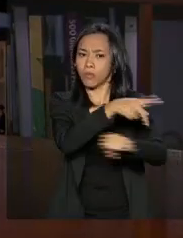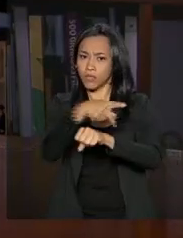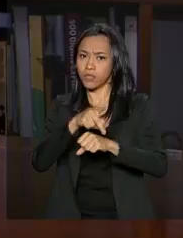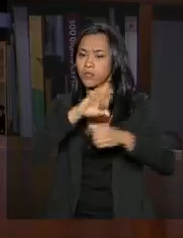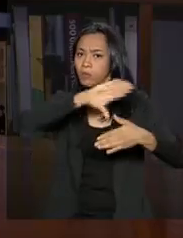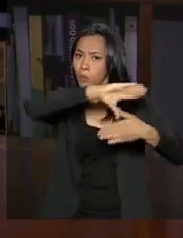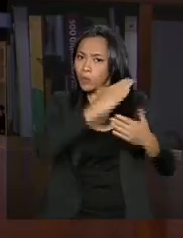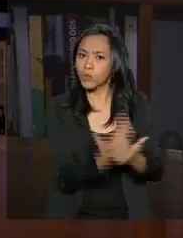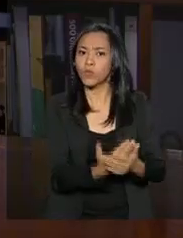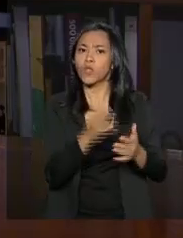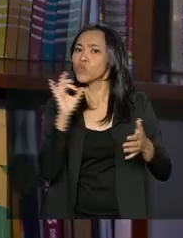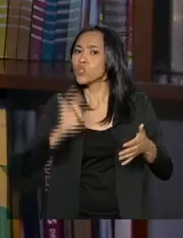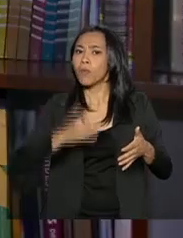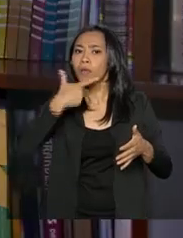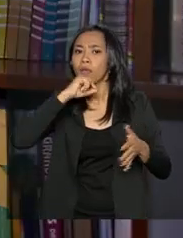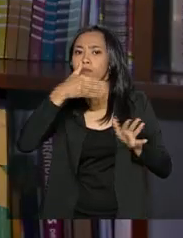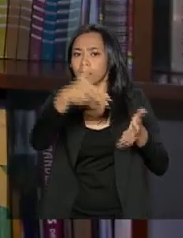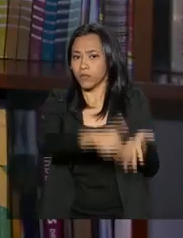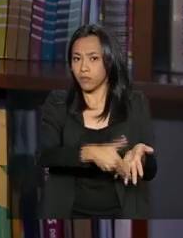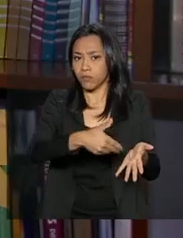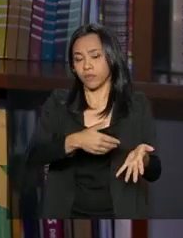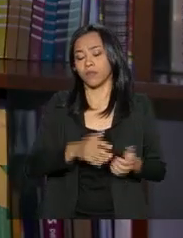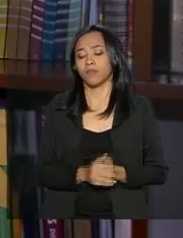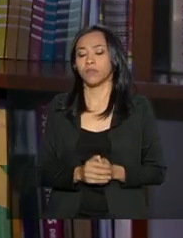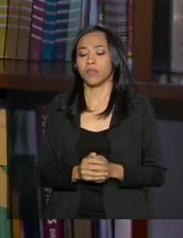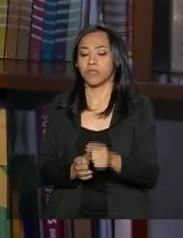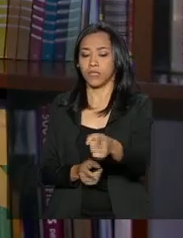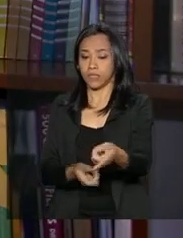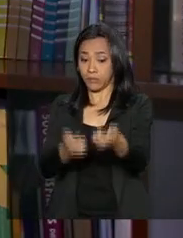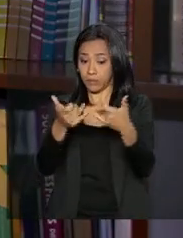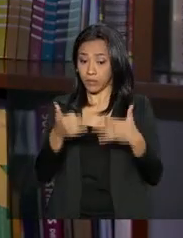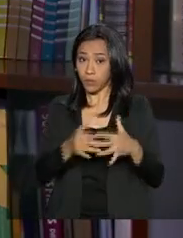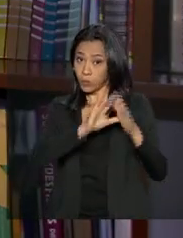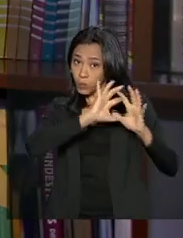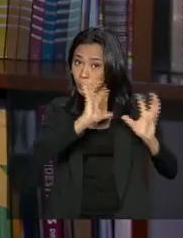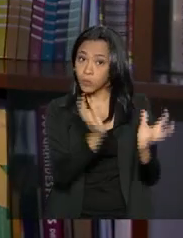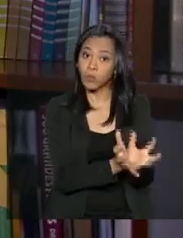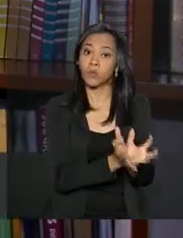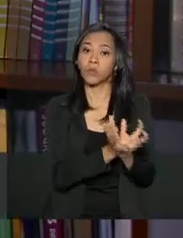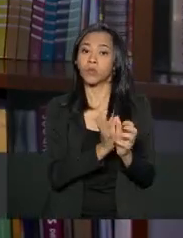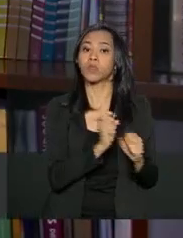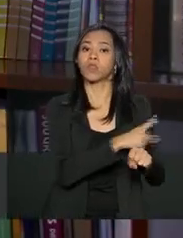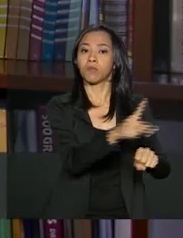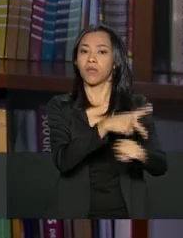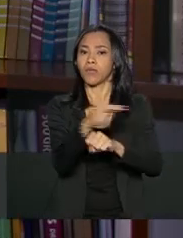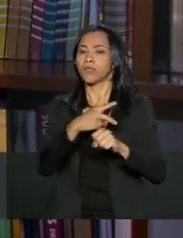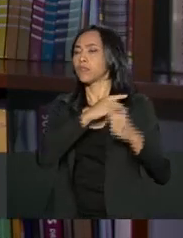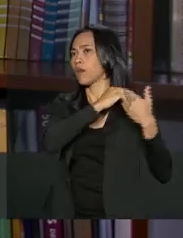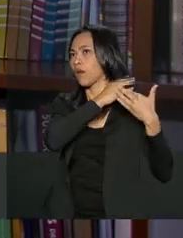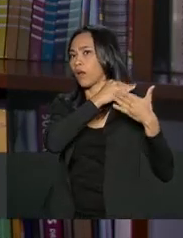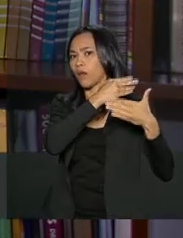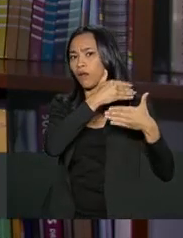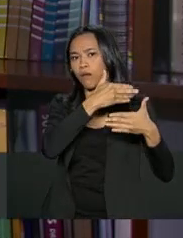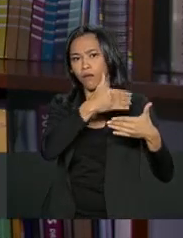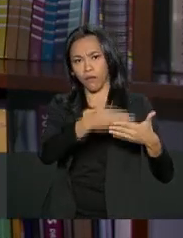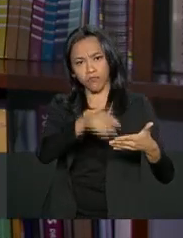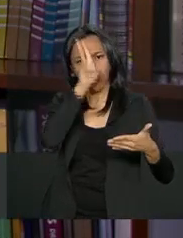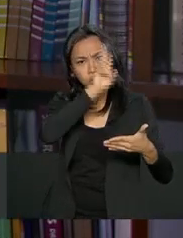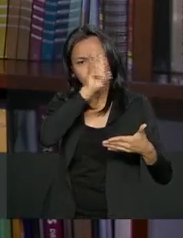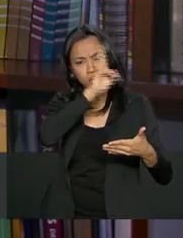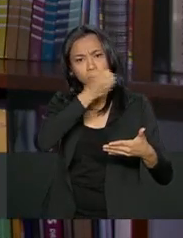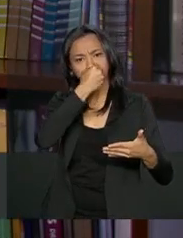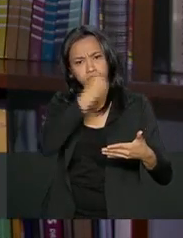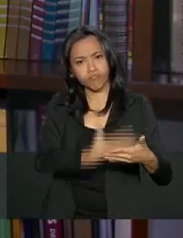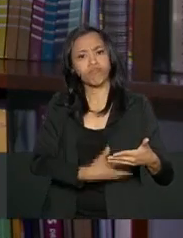países membros e associados o bloco ele tem um desempenho histórico como satisfatório na minha opinião